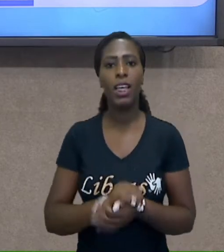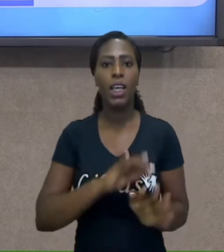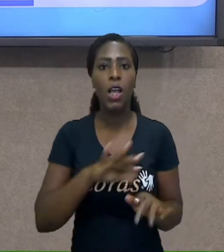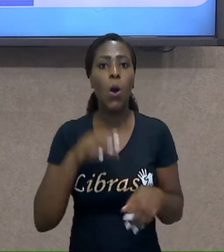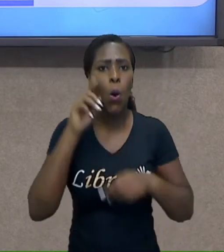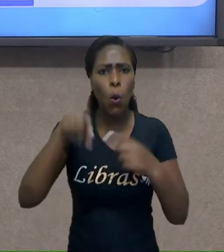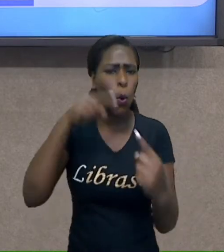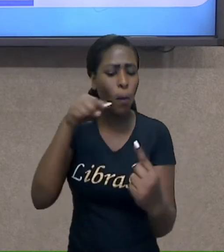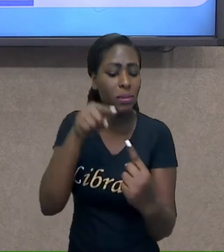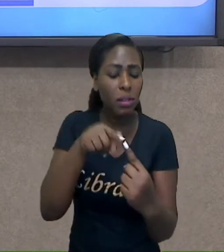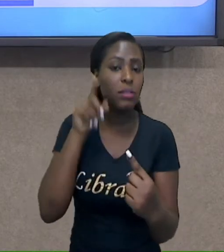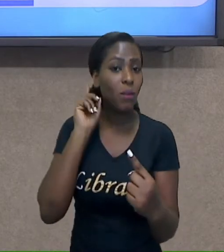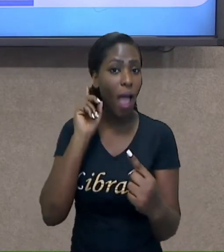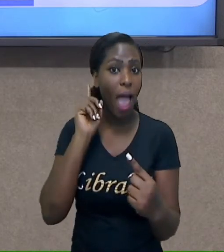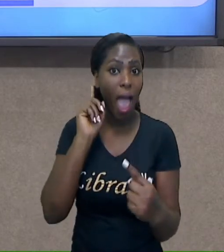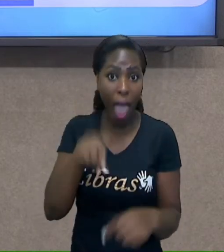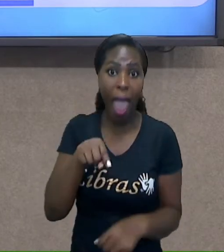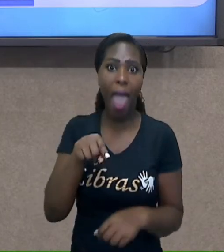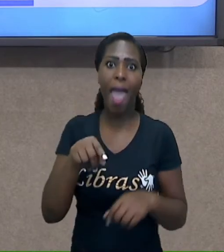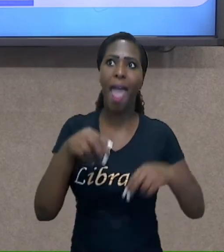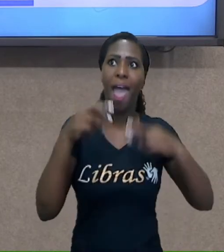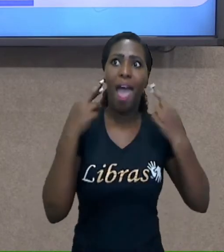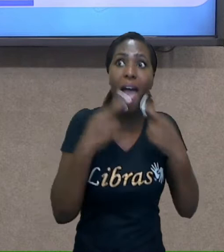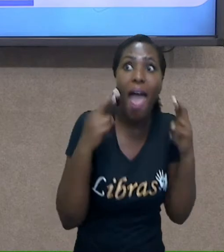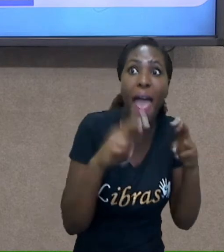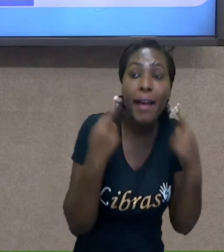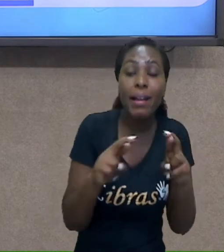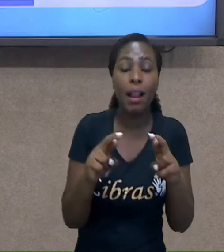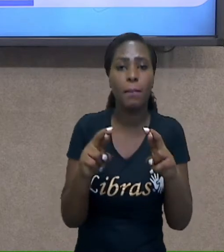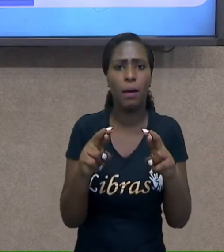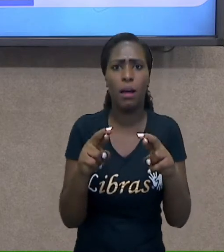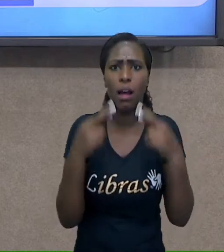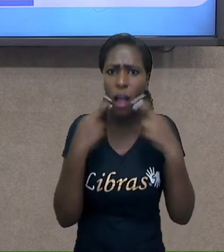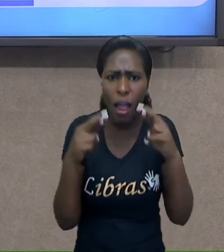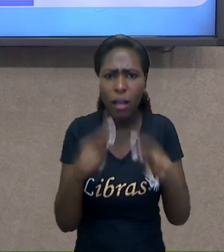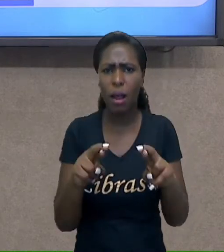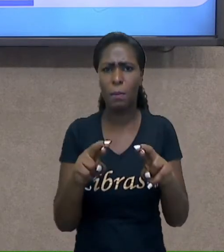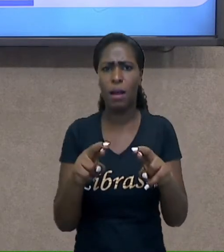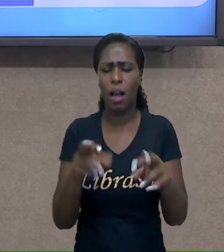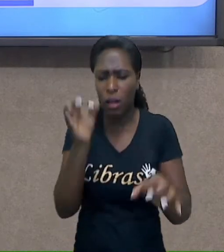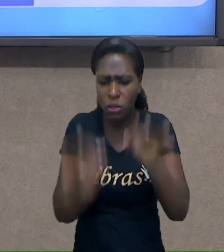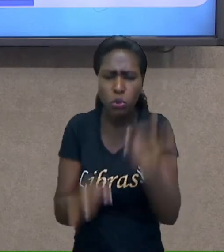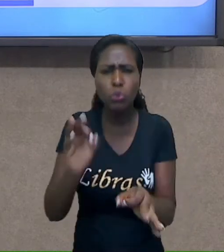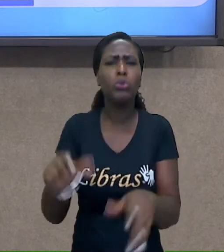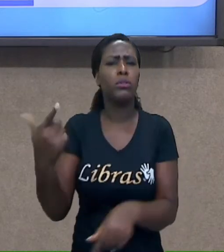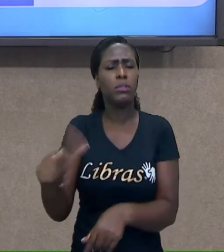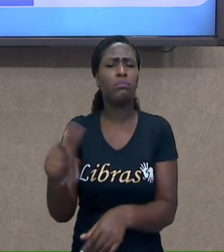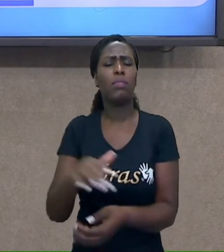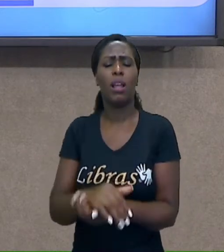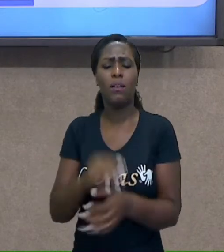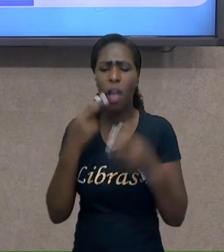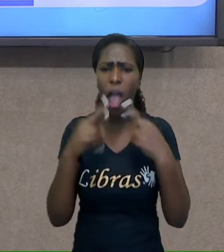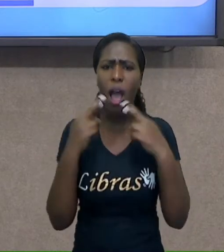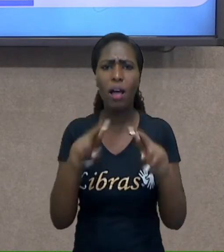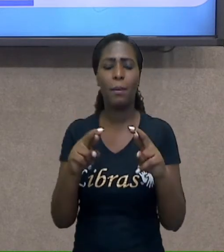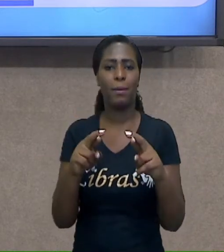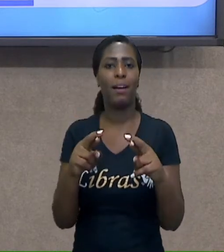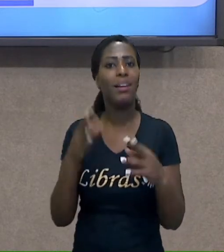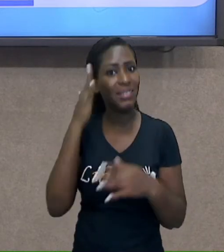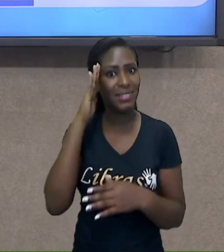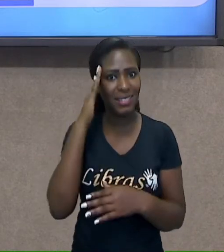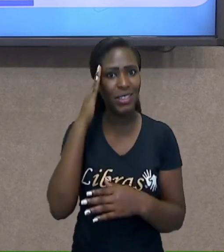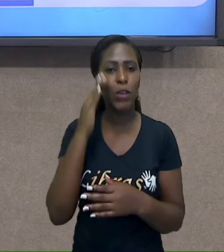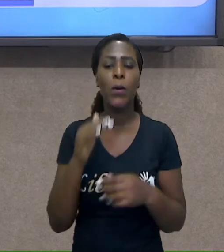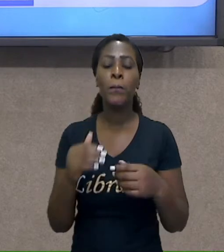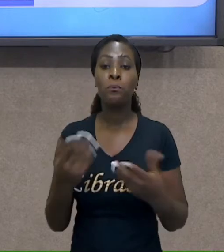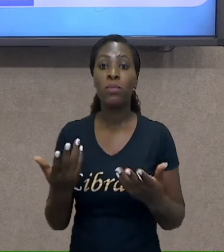objetivo de reclamar um problema que foi ocorrido a um determinado destinatário. E esse destinatário, ele vai